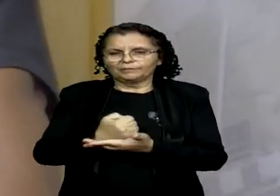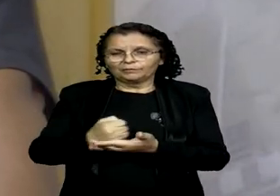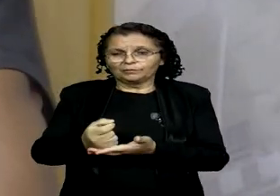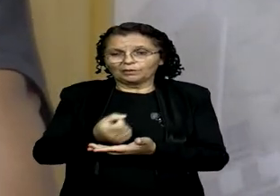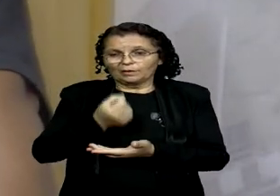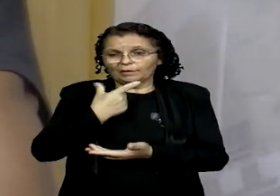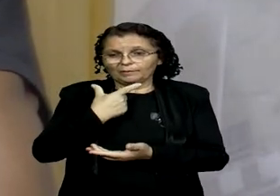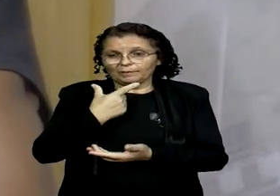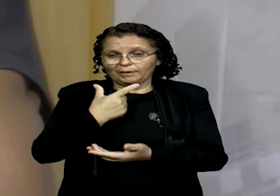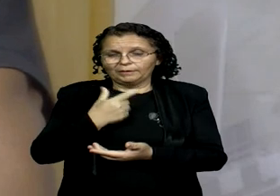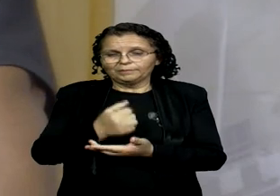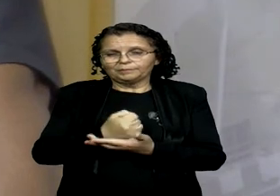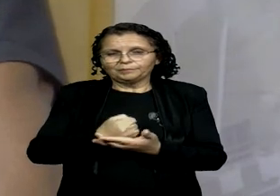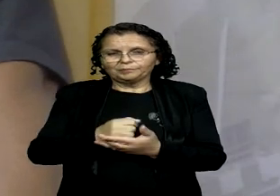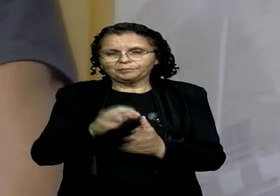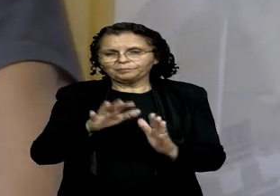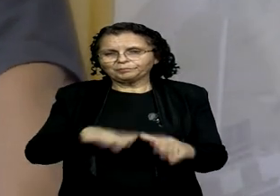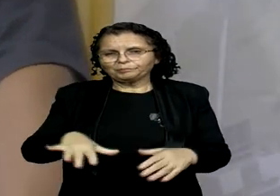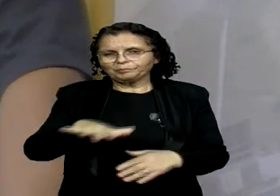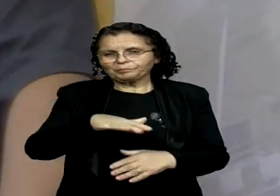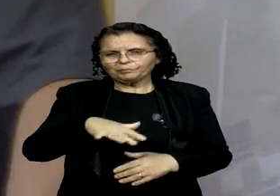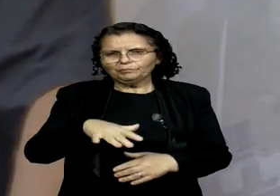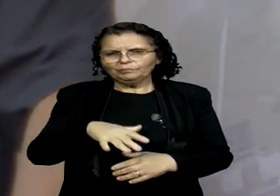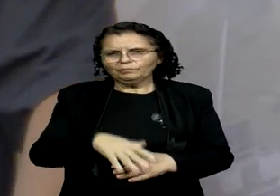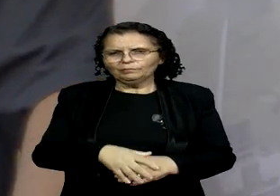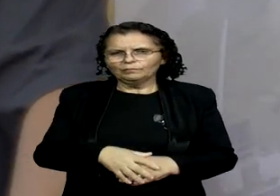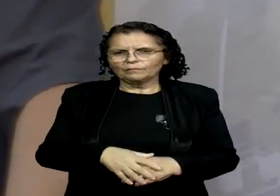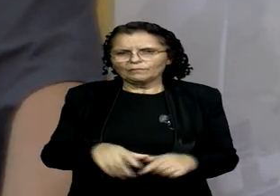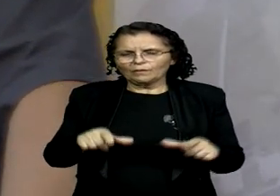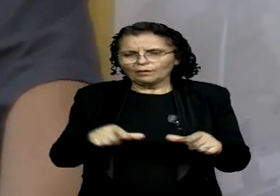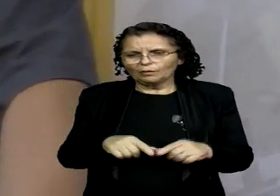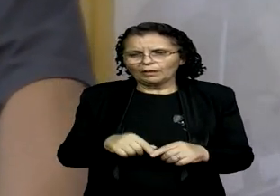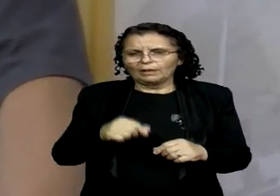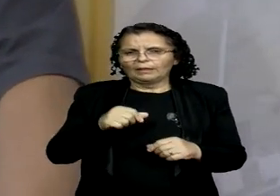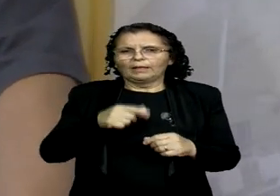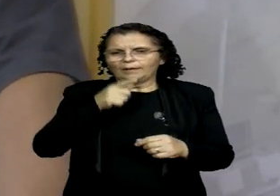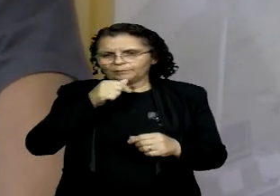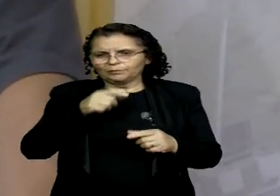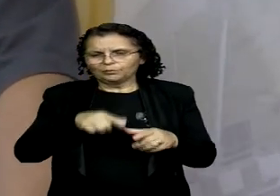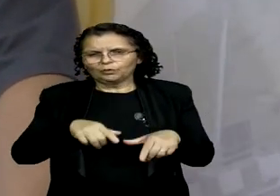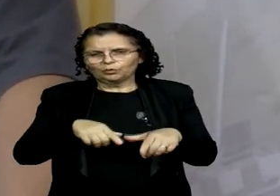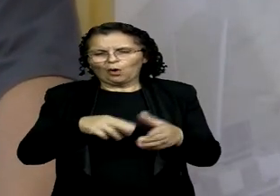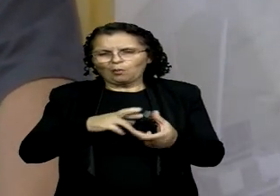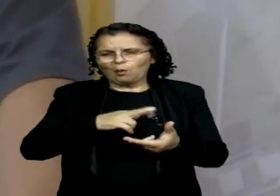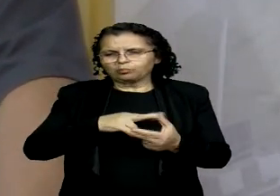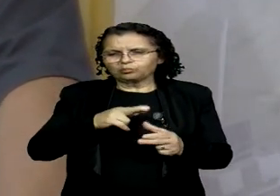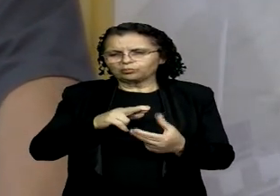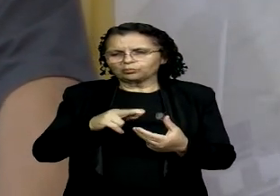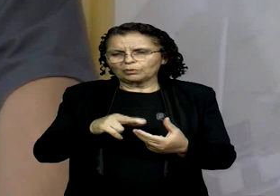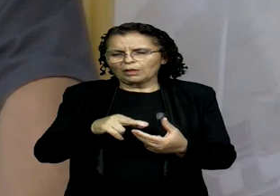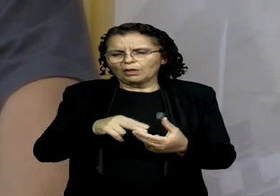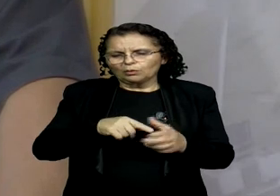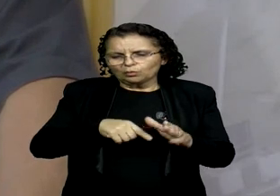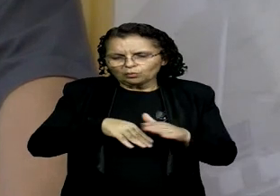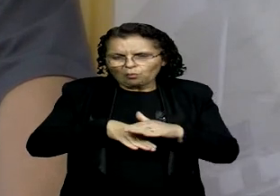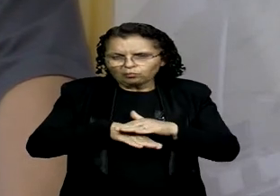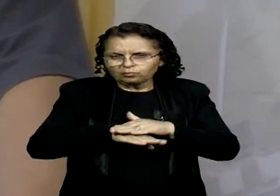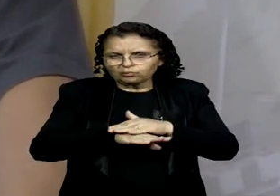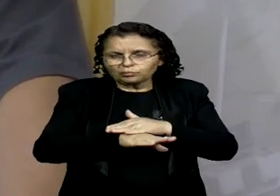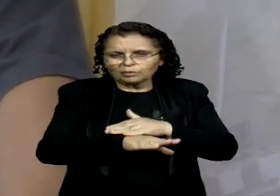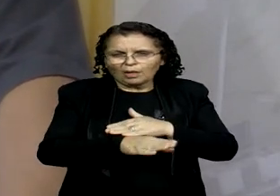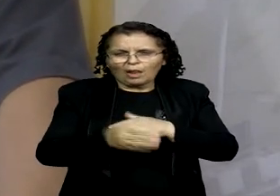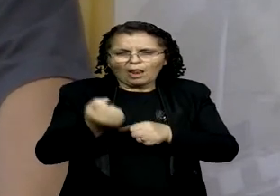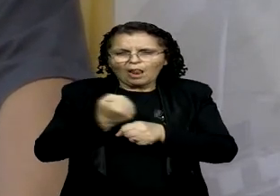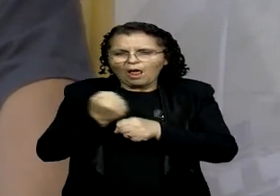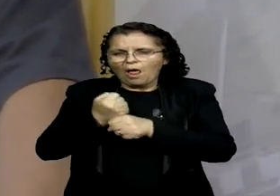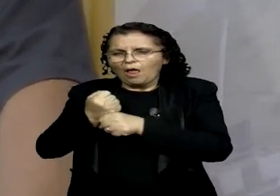você veja bem, a tubulação de Vila dos Remédios, do esgoto, ali, ela foi feita nos anos